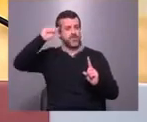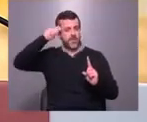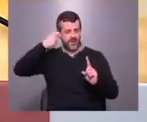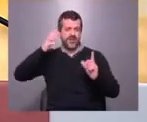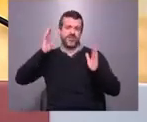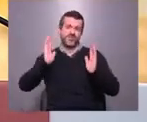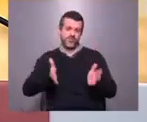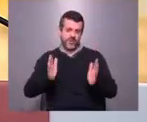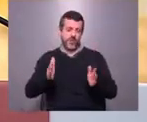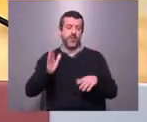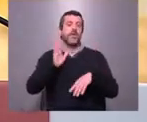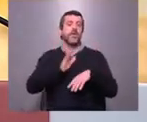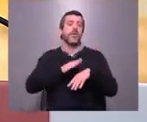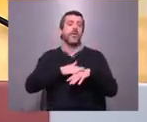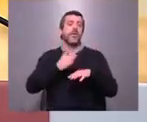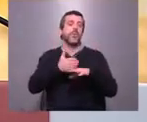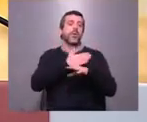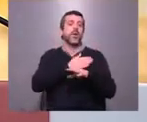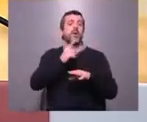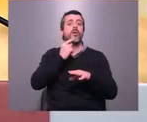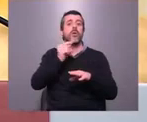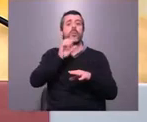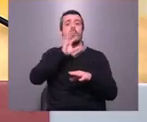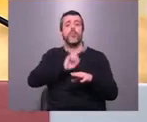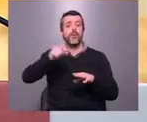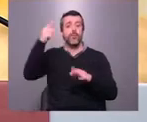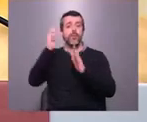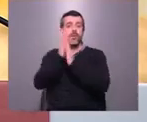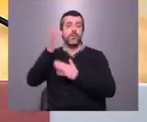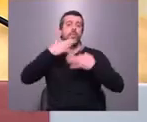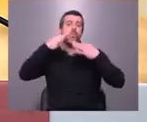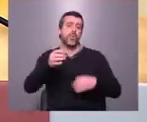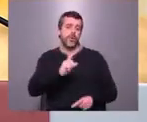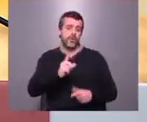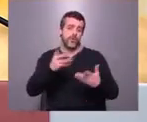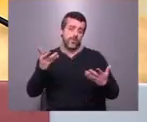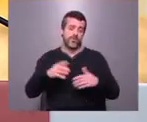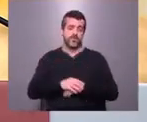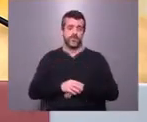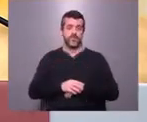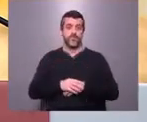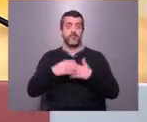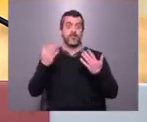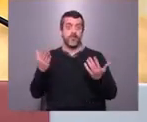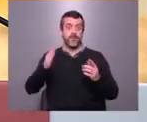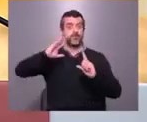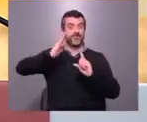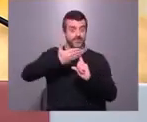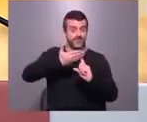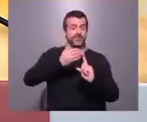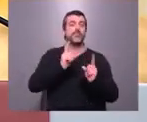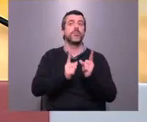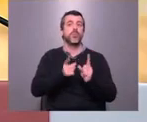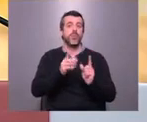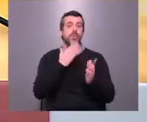condenado, porque não acreditou no nome do Filho unigênito de Deus. E a causa da condenação é